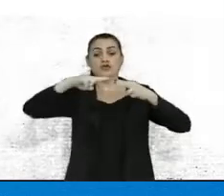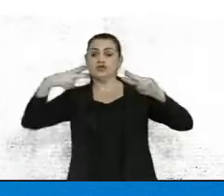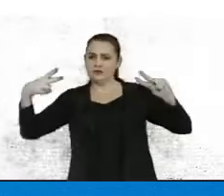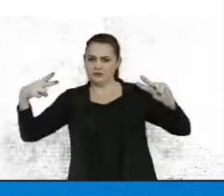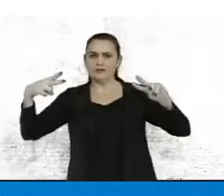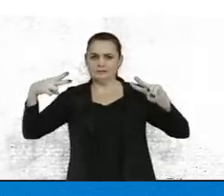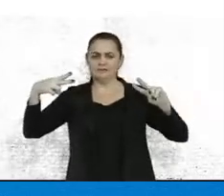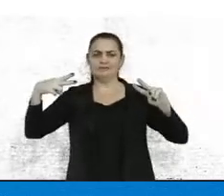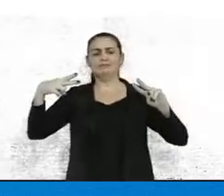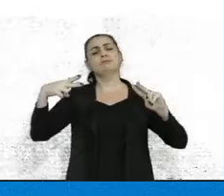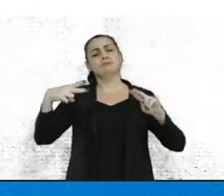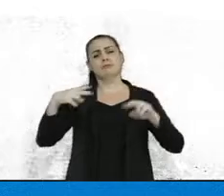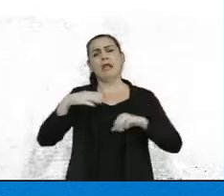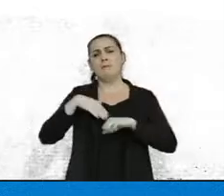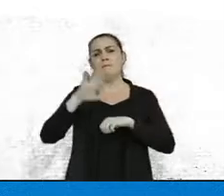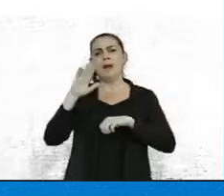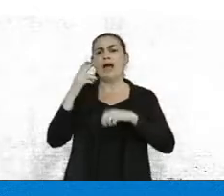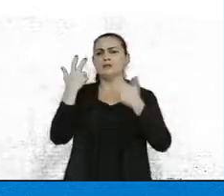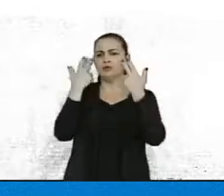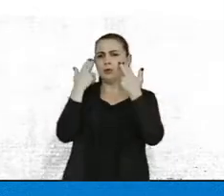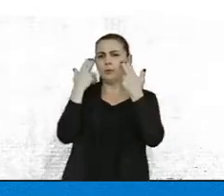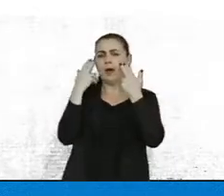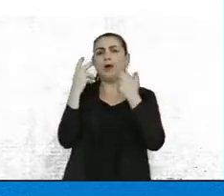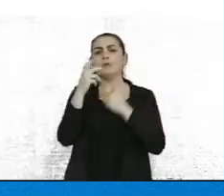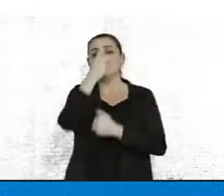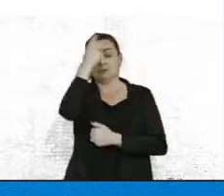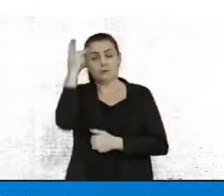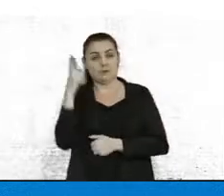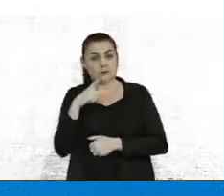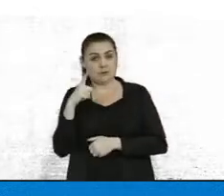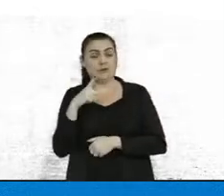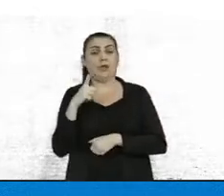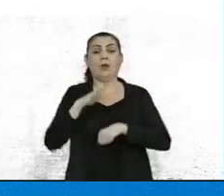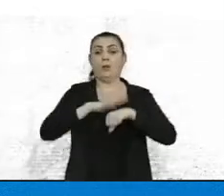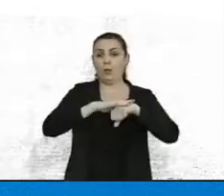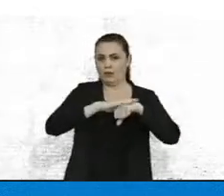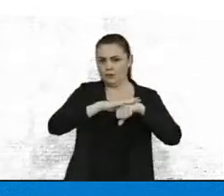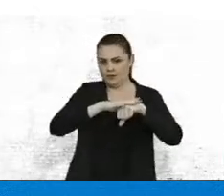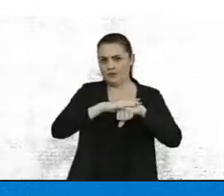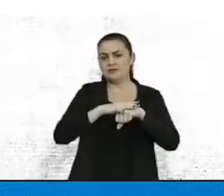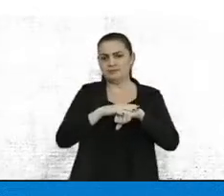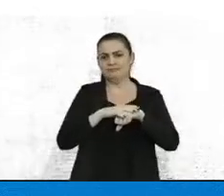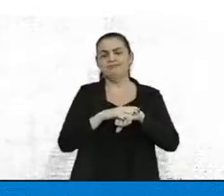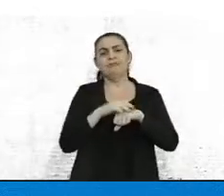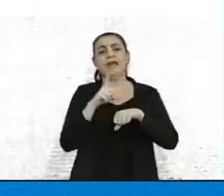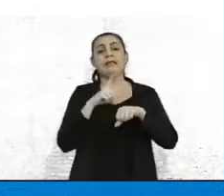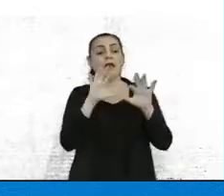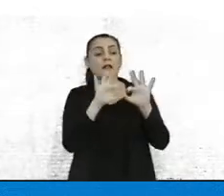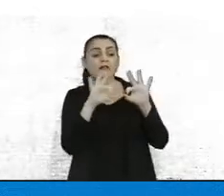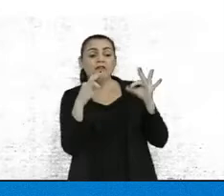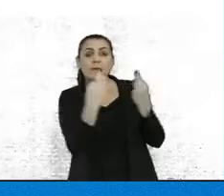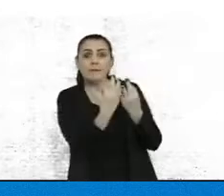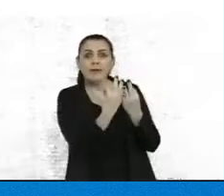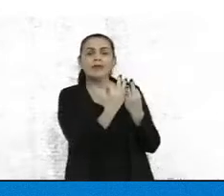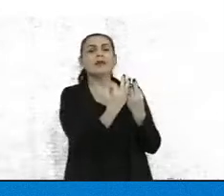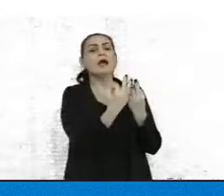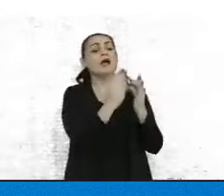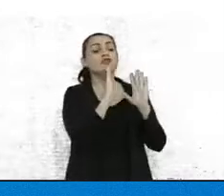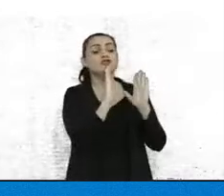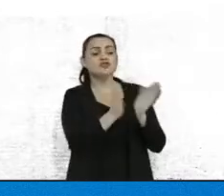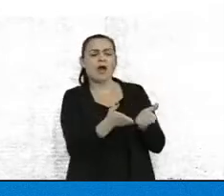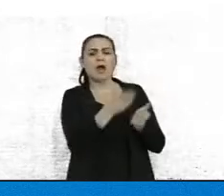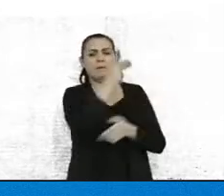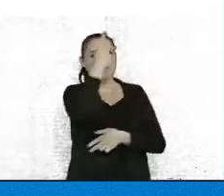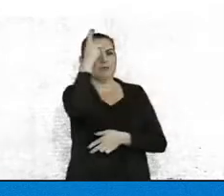os pacientes que têm uma doença autoimune, eles tenham na família um histórico de doenças autoimunes também.